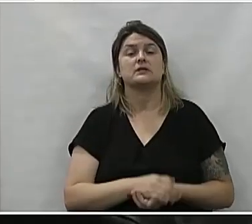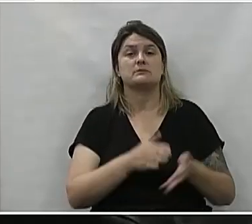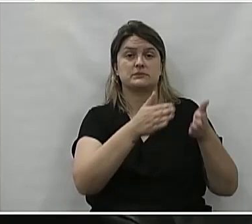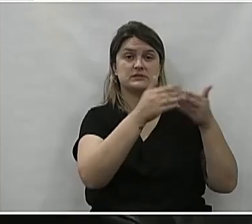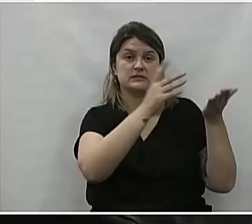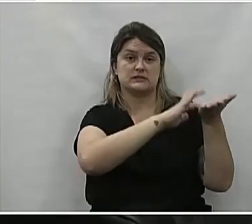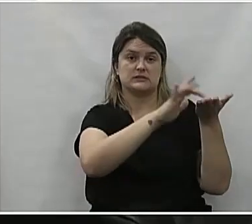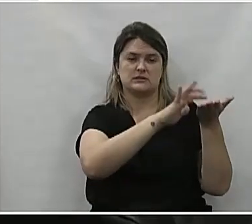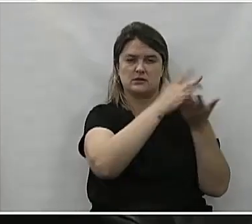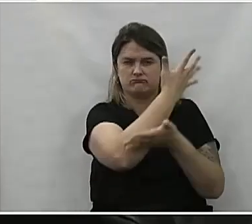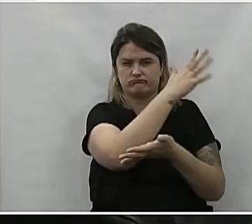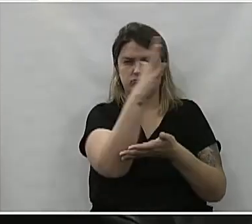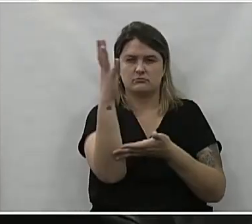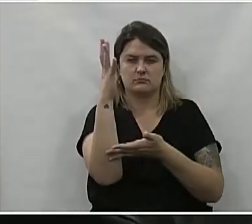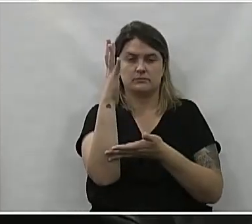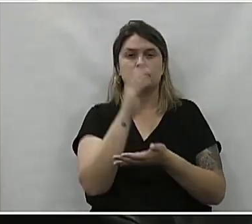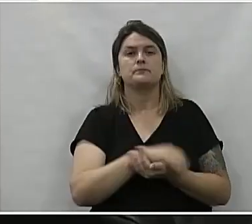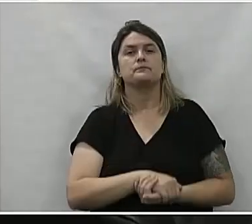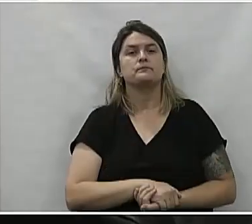secretário Do meio ambiente